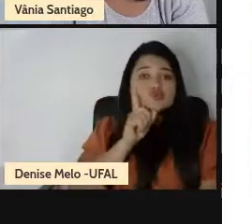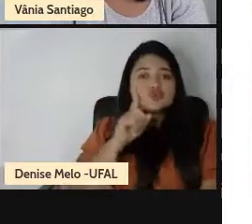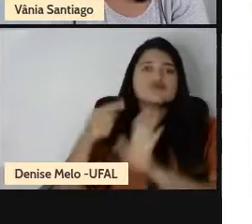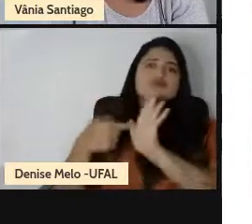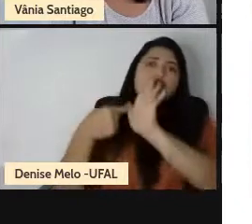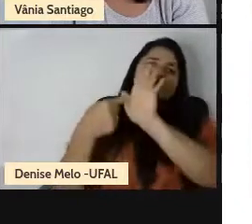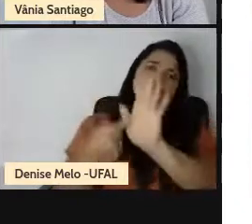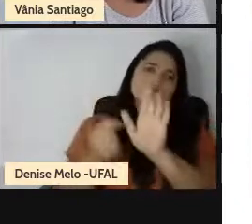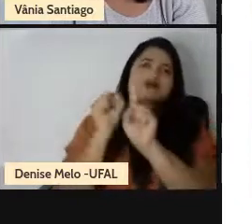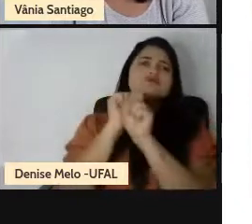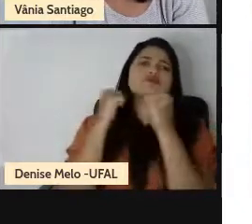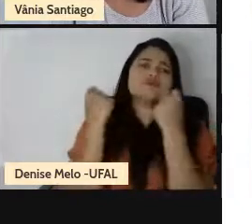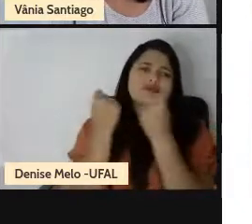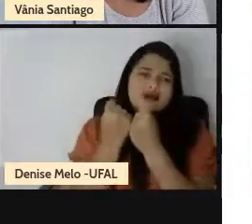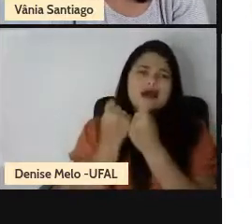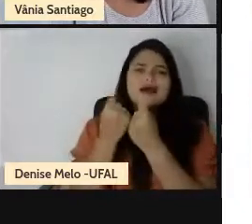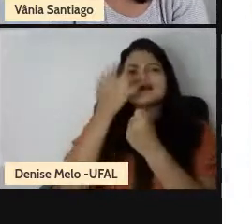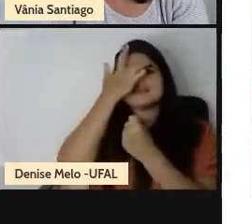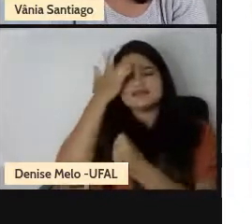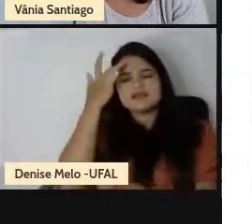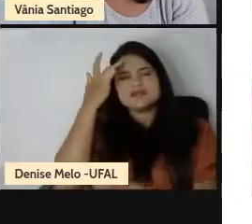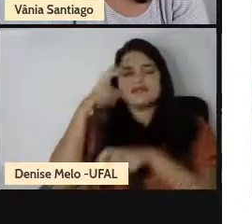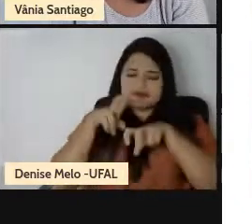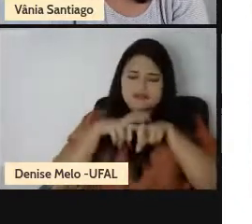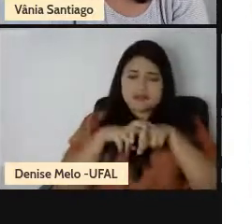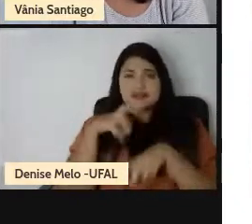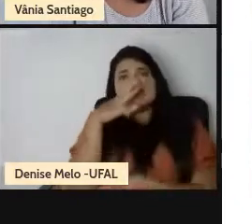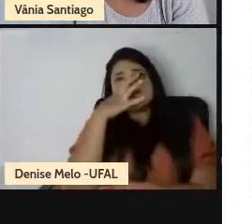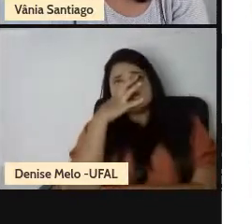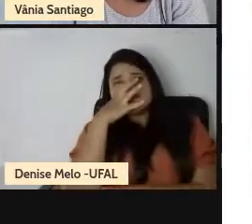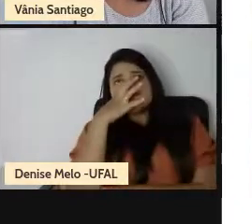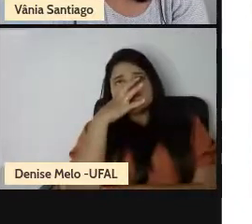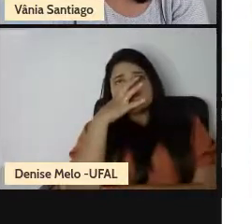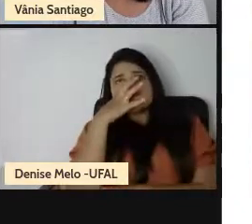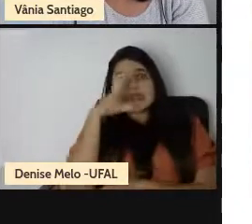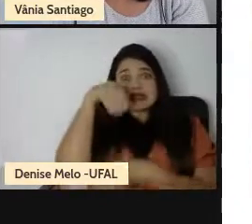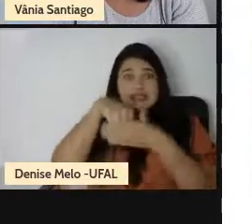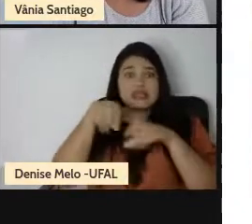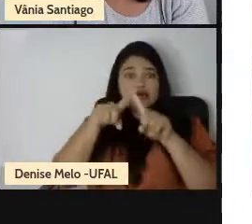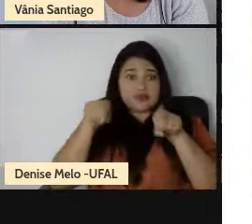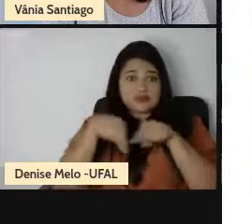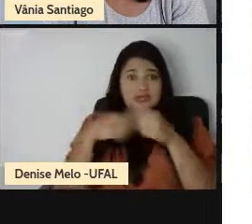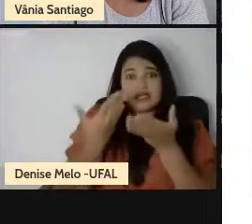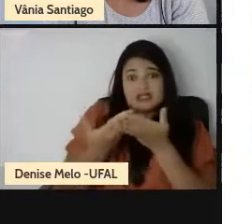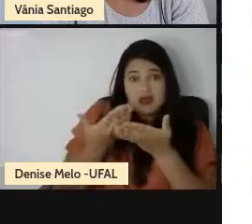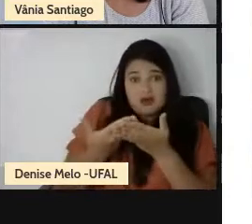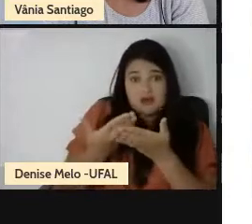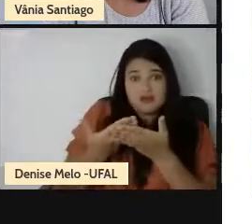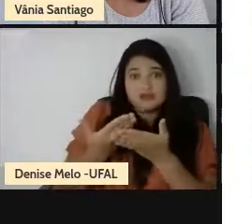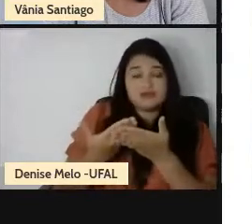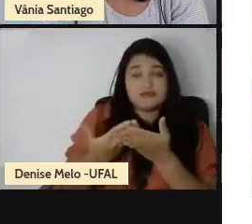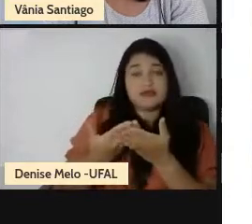seu seminário, as pessoas estão sentadas dentro da sala de aula, e nesse não é um